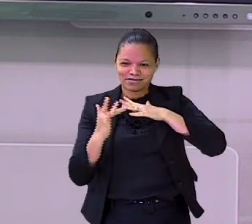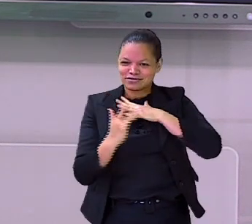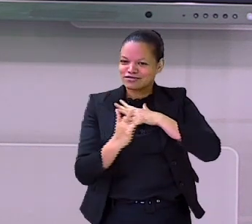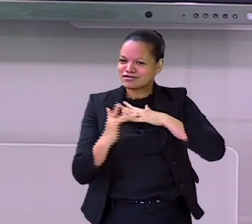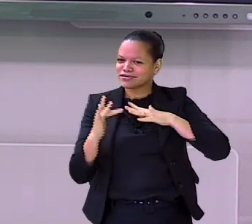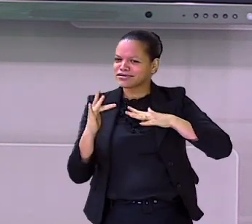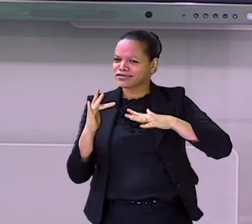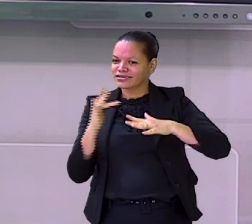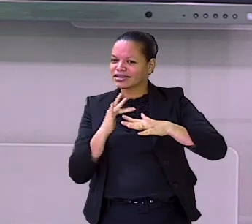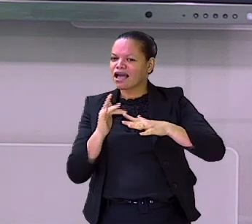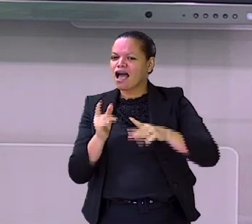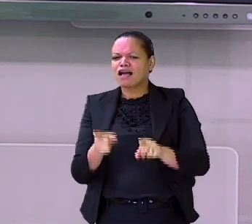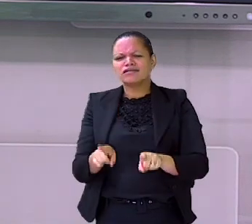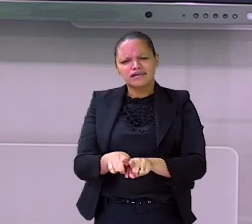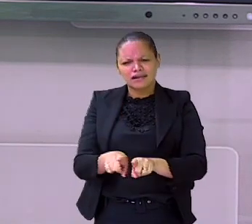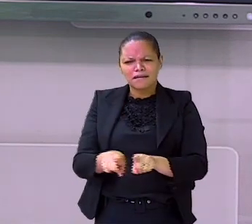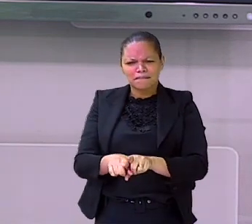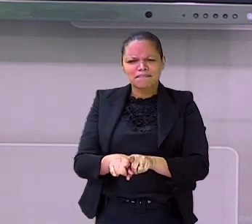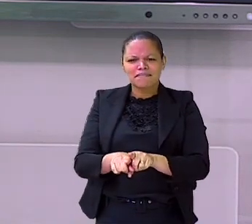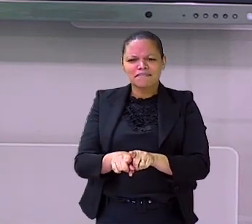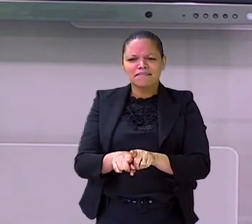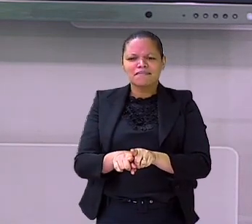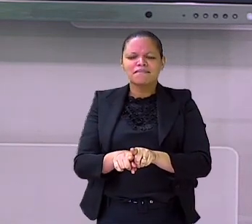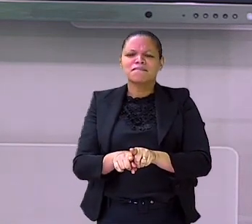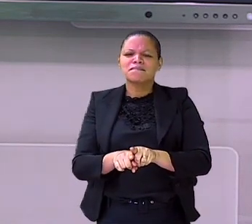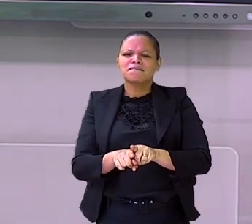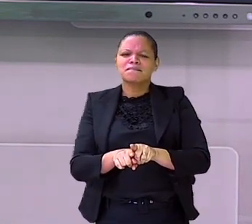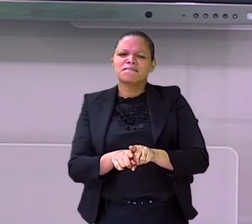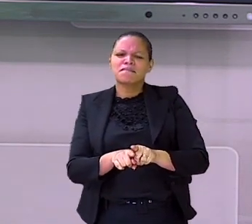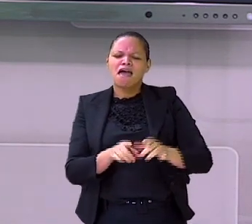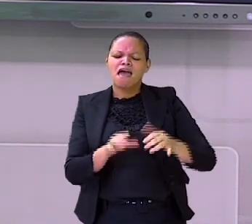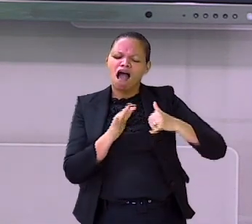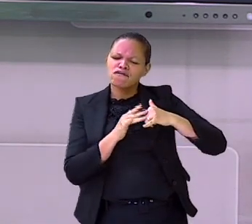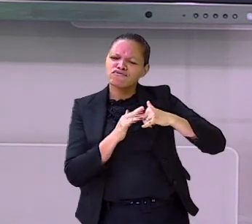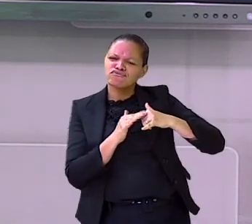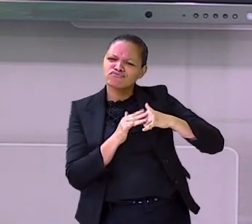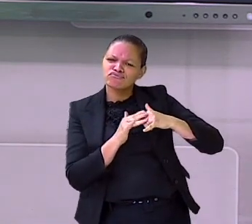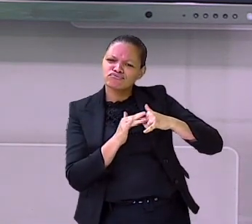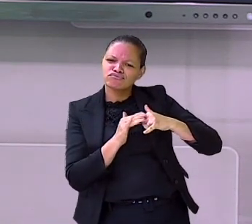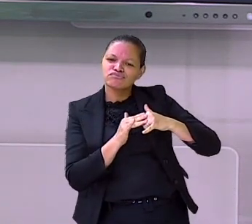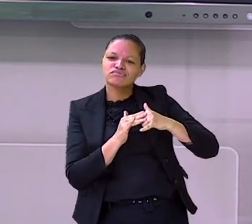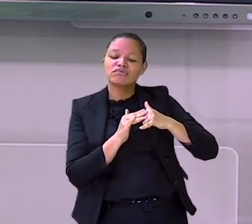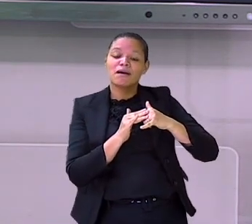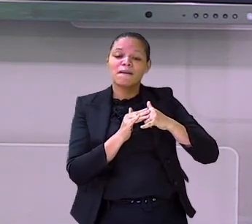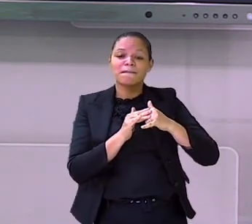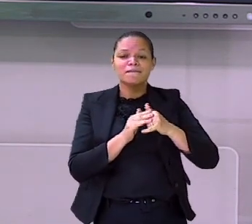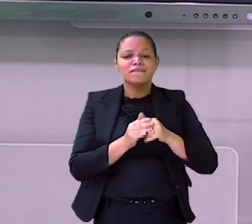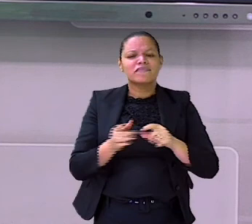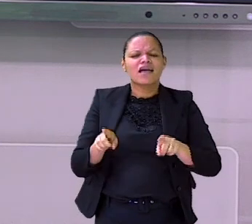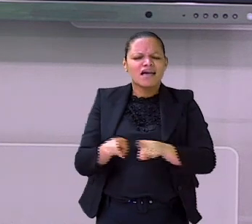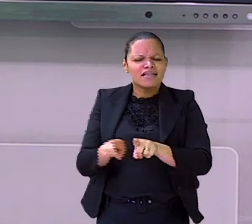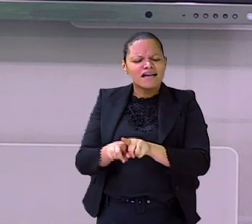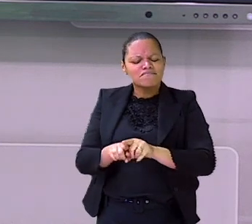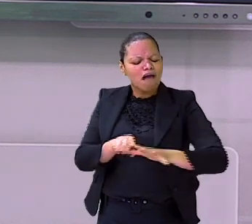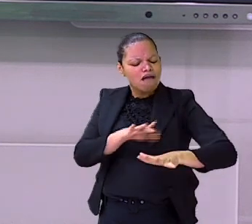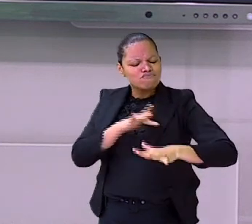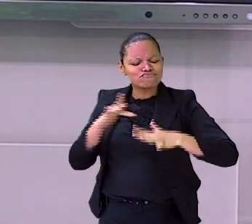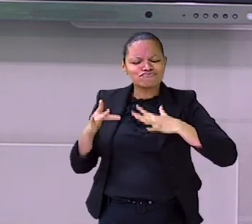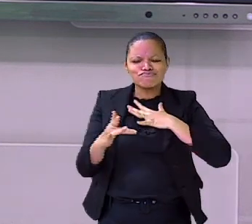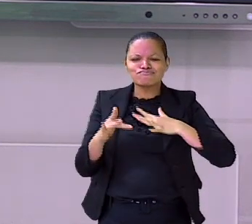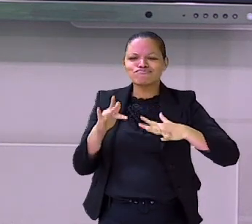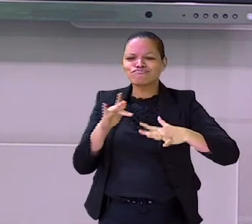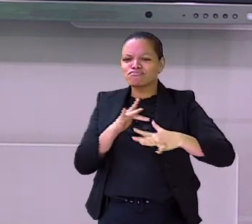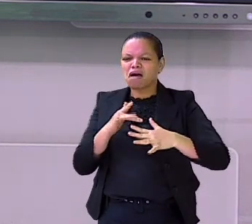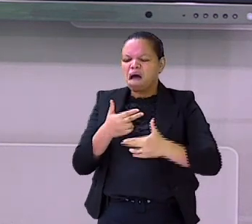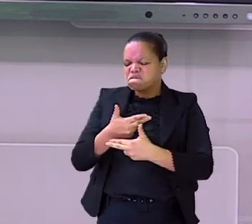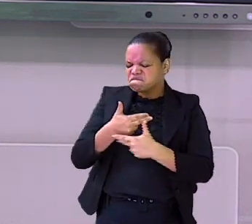no canal do YouTube. Então, vá lá, se inscreva, fique por dentro de tudo e também visite as nossas redes sociais,